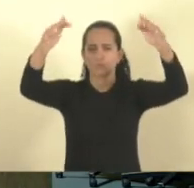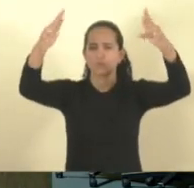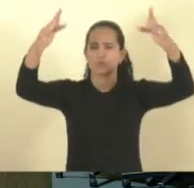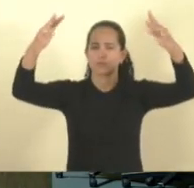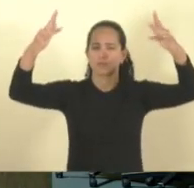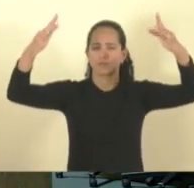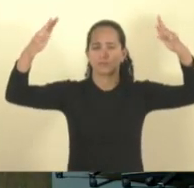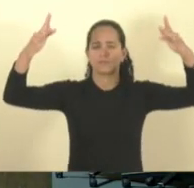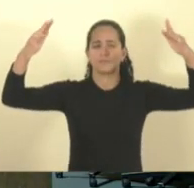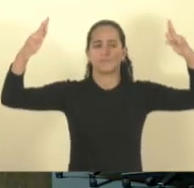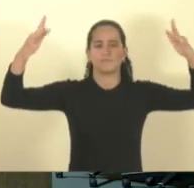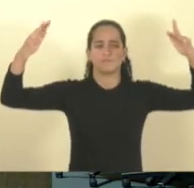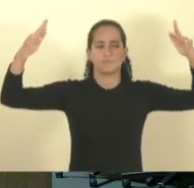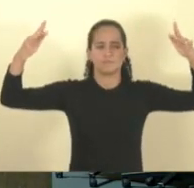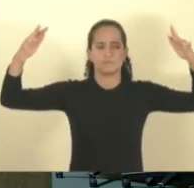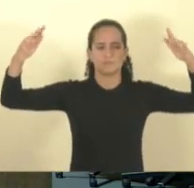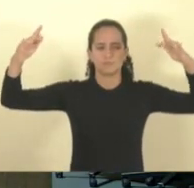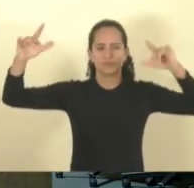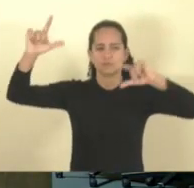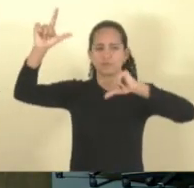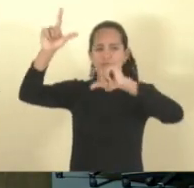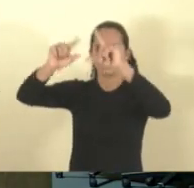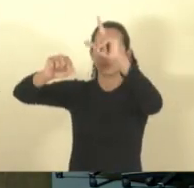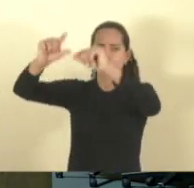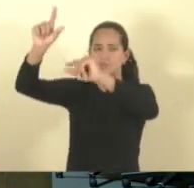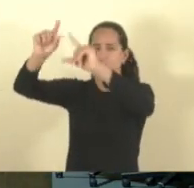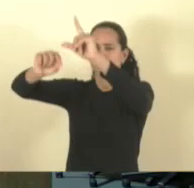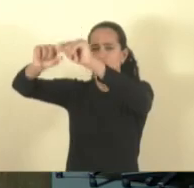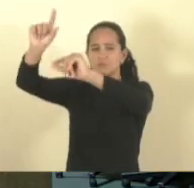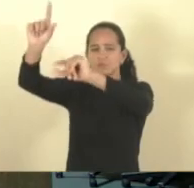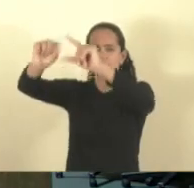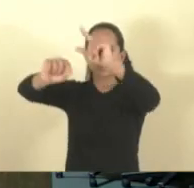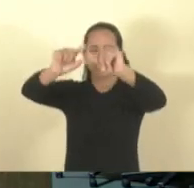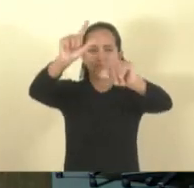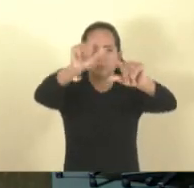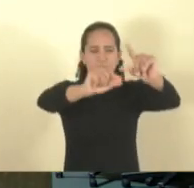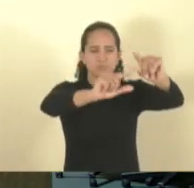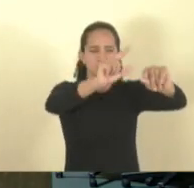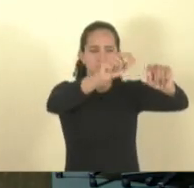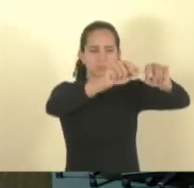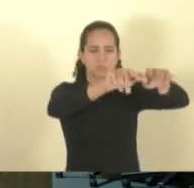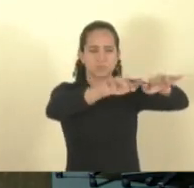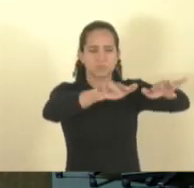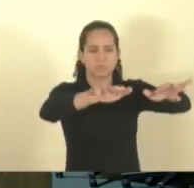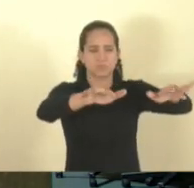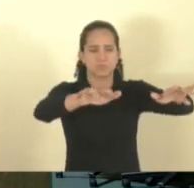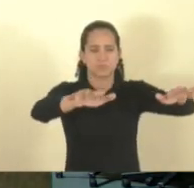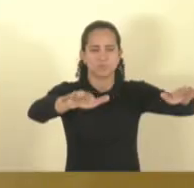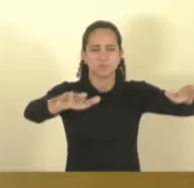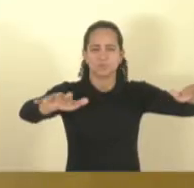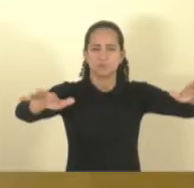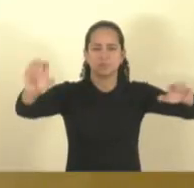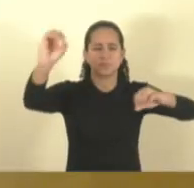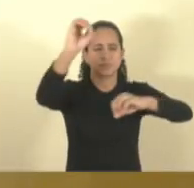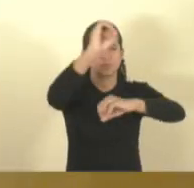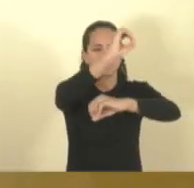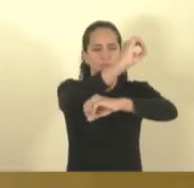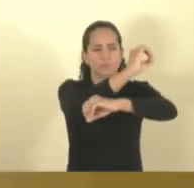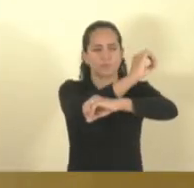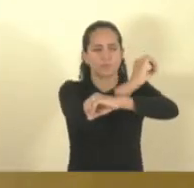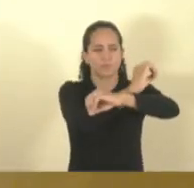prometida, que a luz sobre nós quer espalhar.